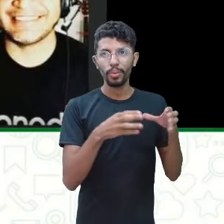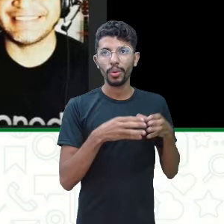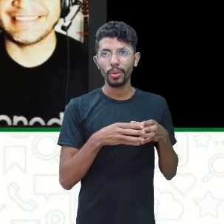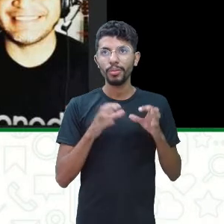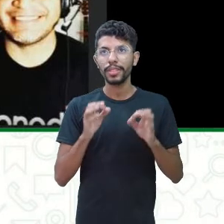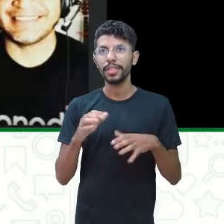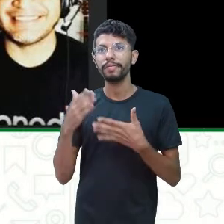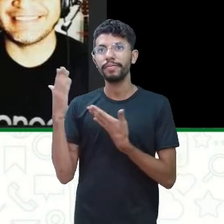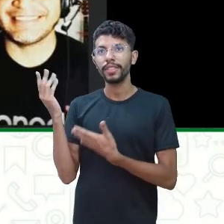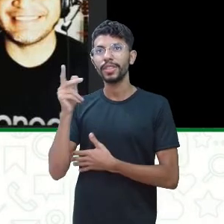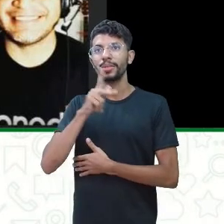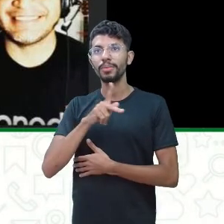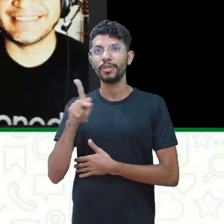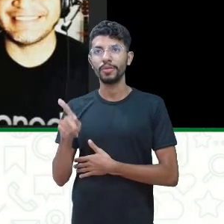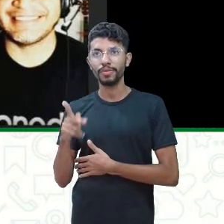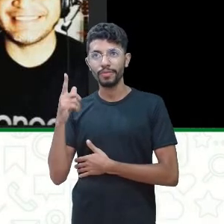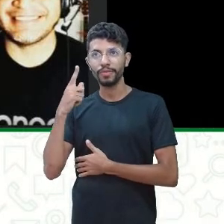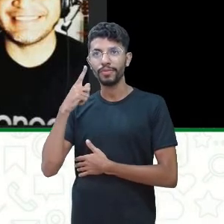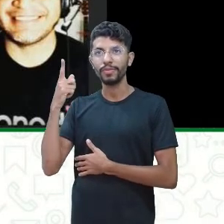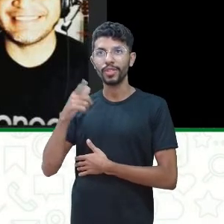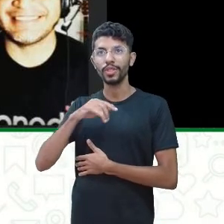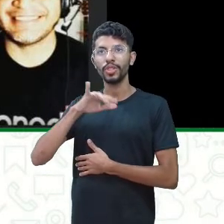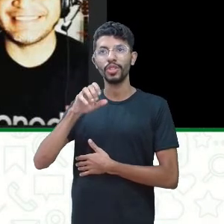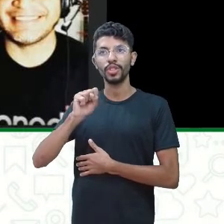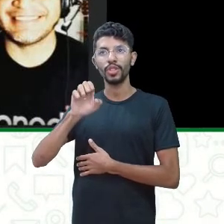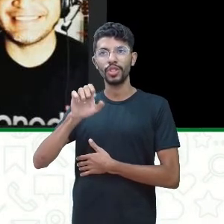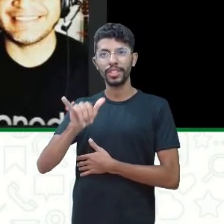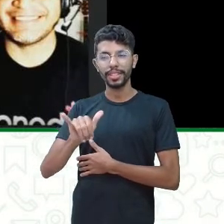professor Josi, professora